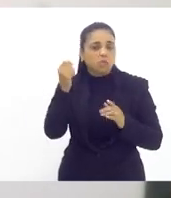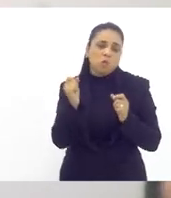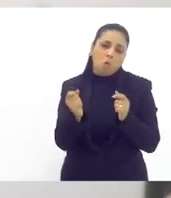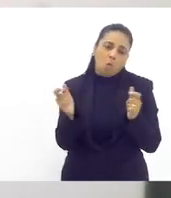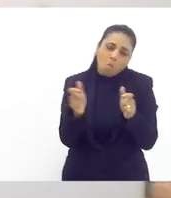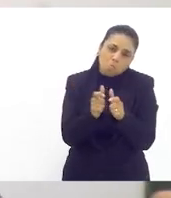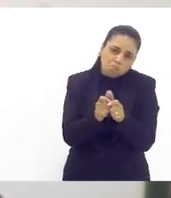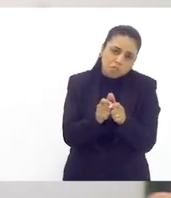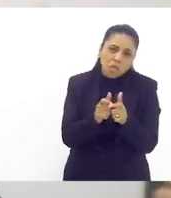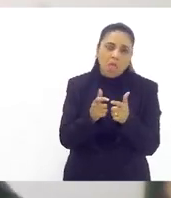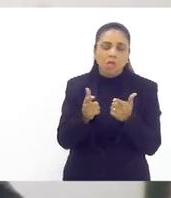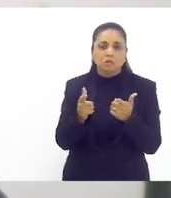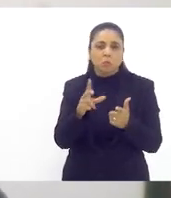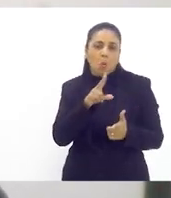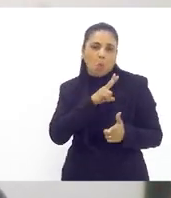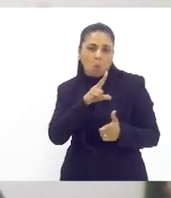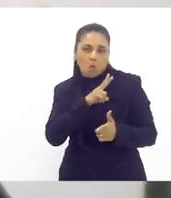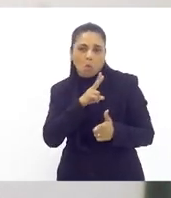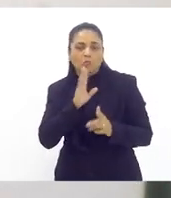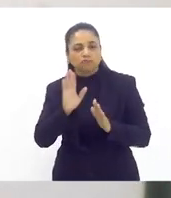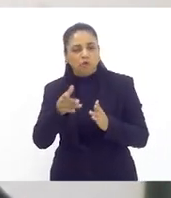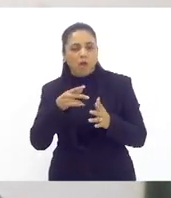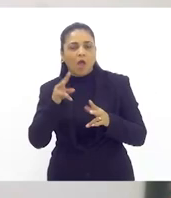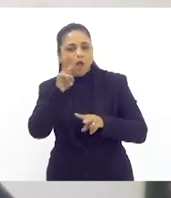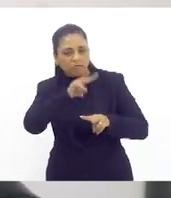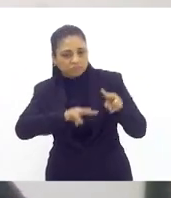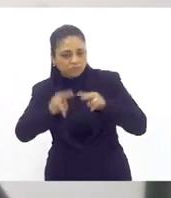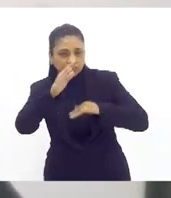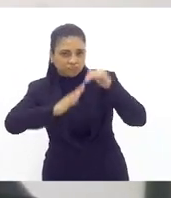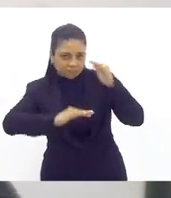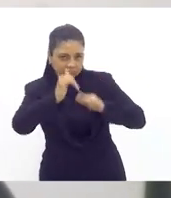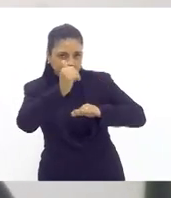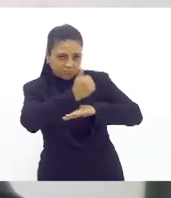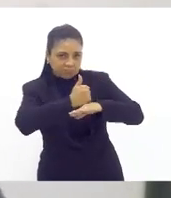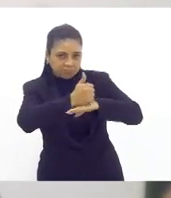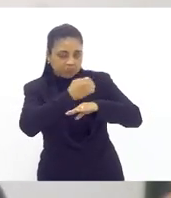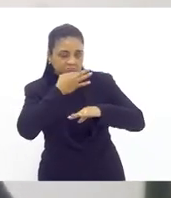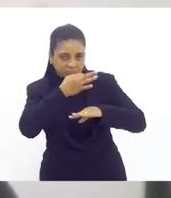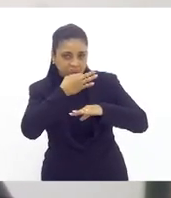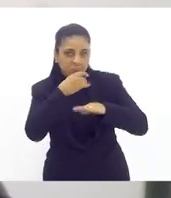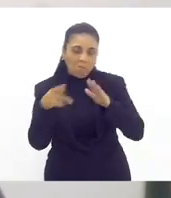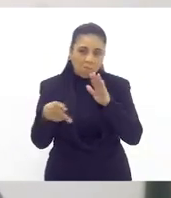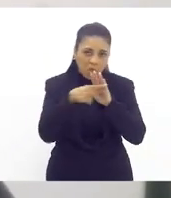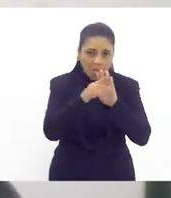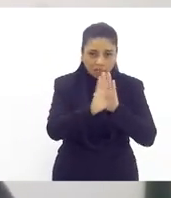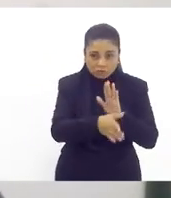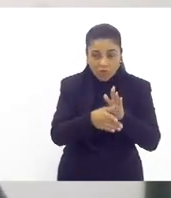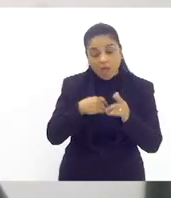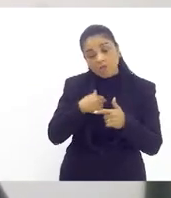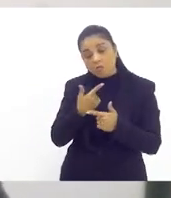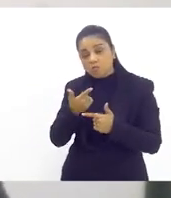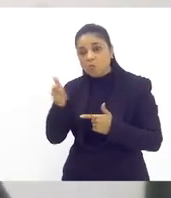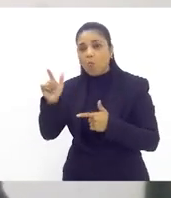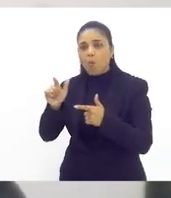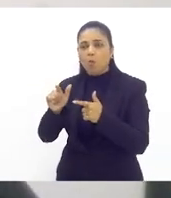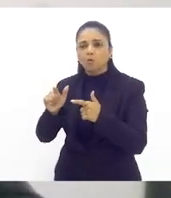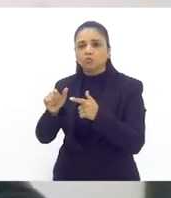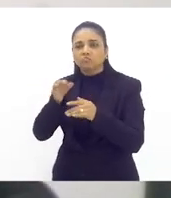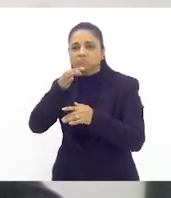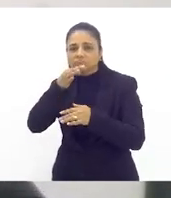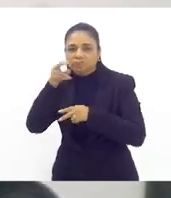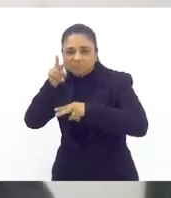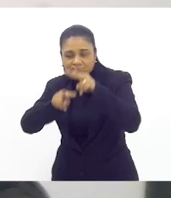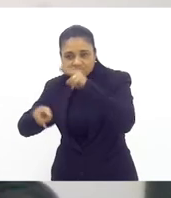pode ser para quem já é do audiovisual como proponente mas pode ser os que produzem o